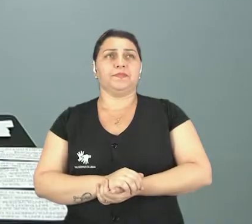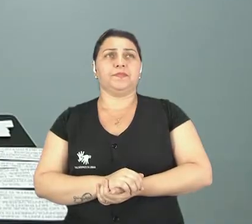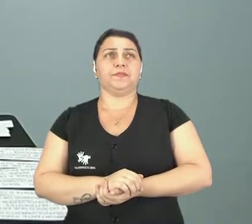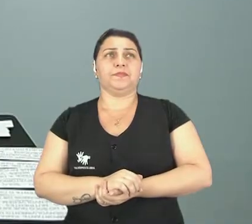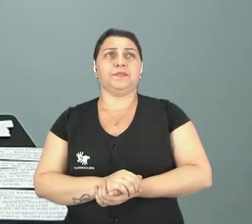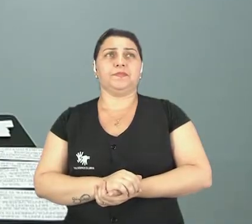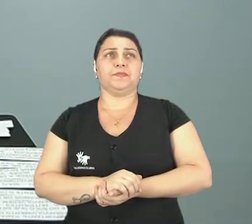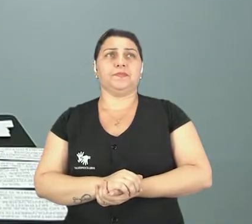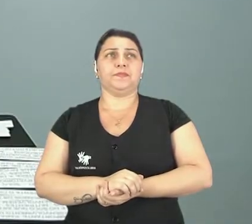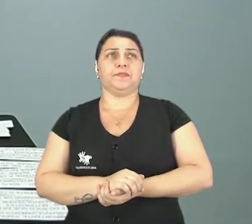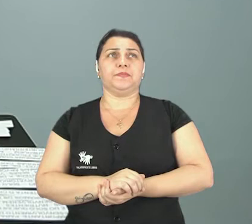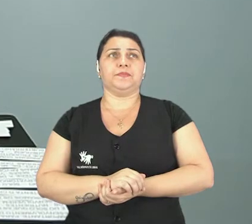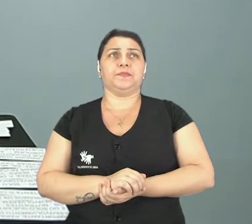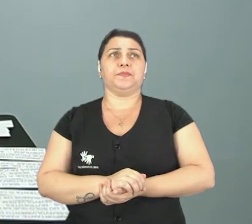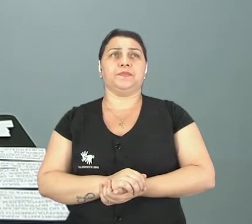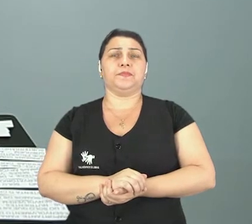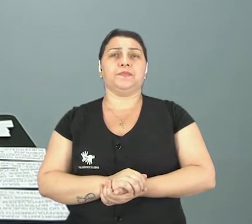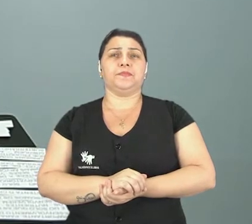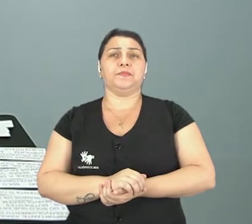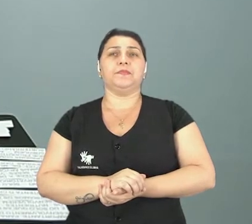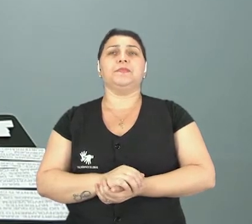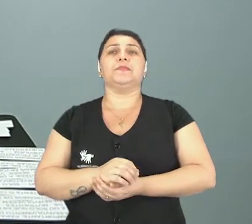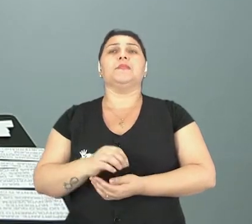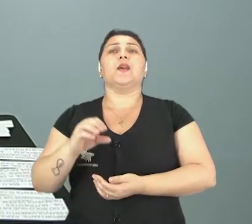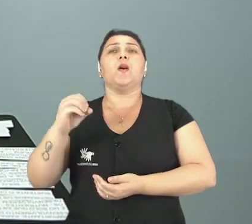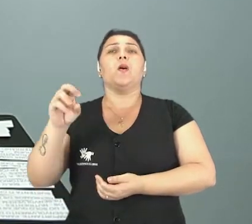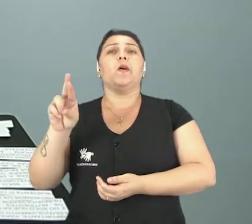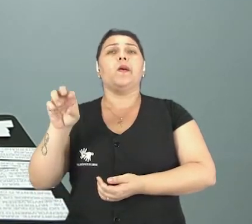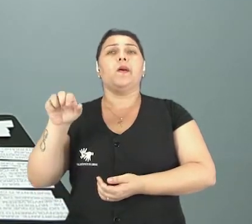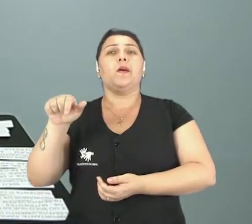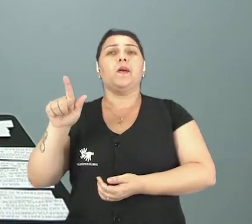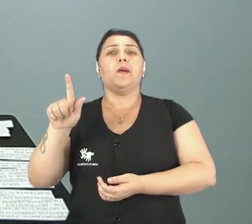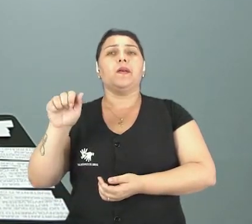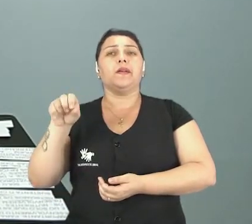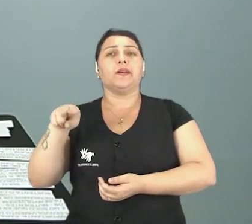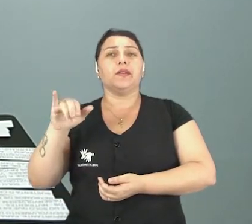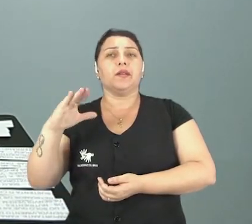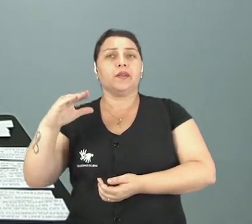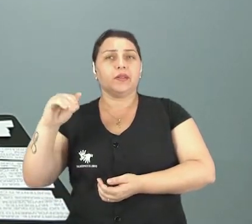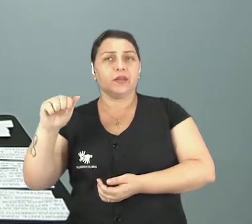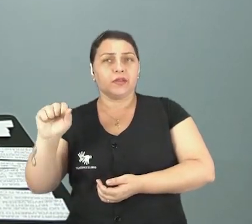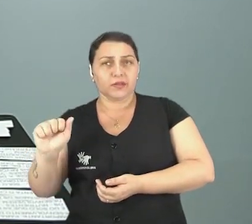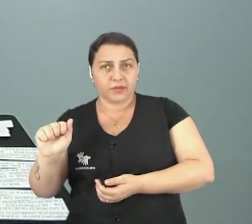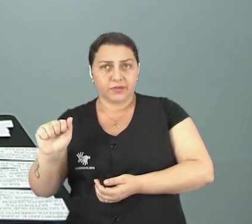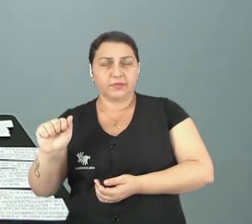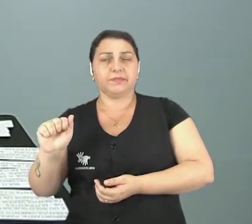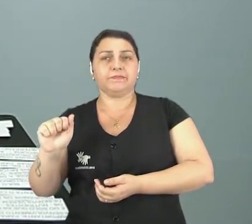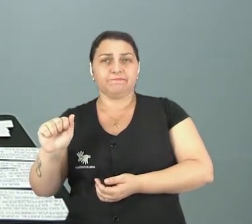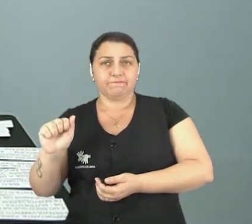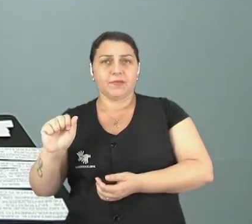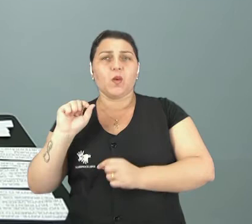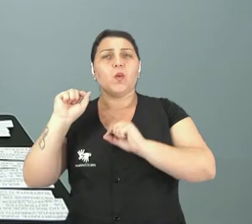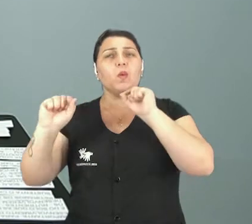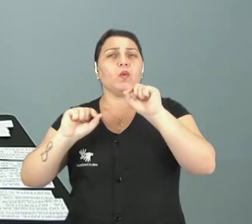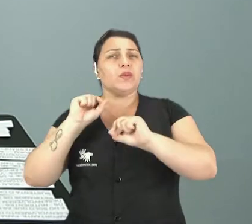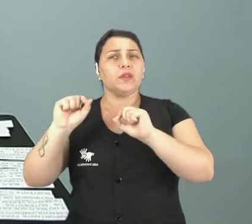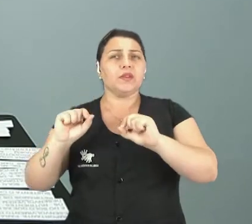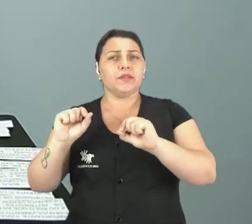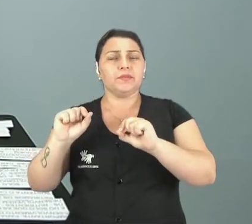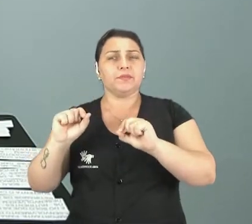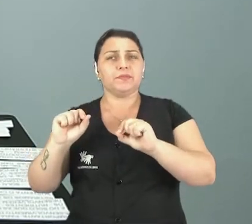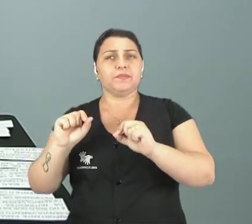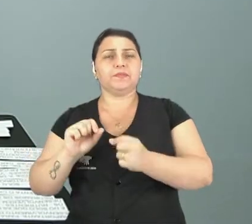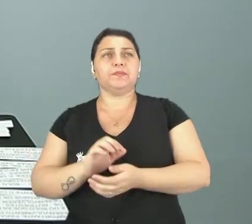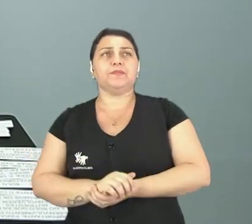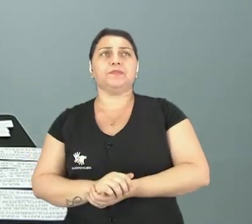quê? Matéria orgânica. Ele é feito, a base desse solo é matéria orgânica. E o que é essa matéria